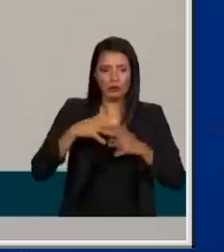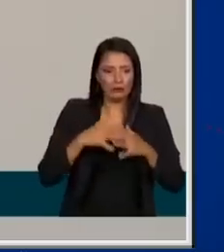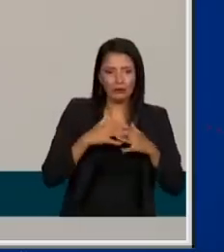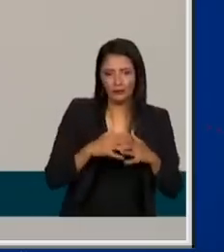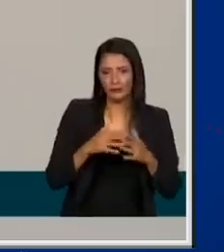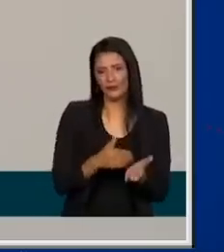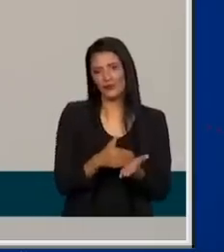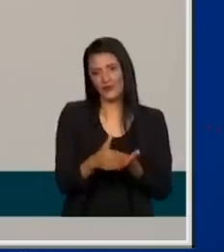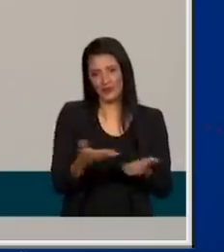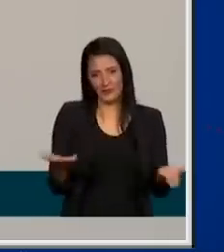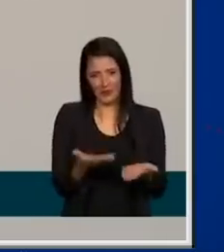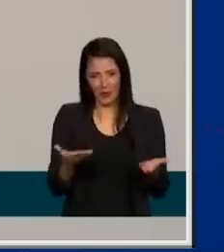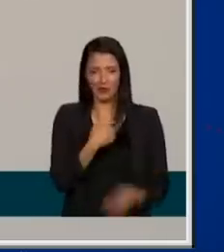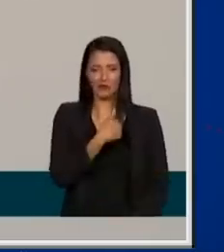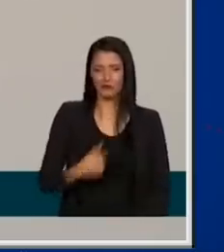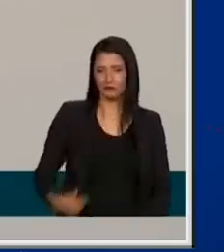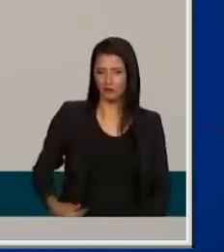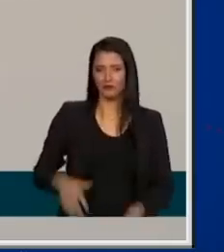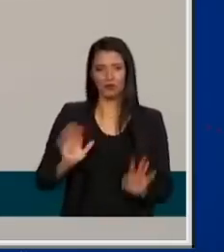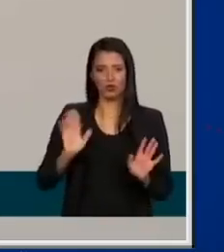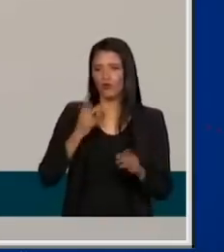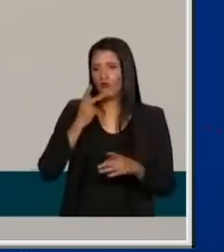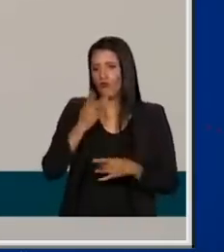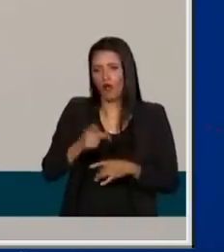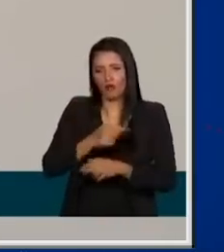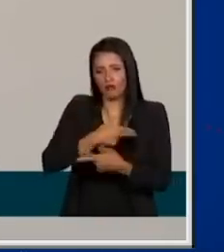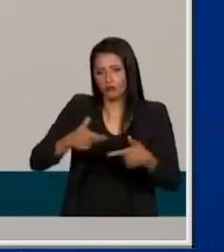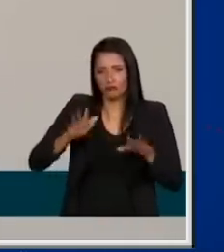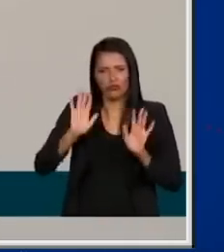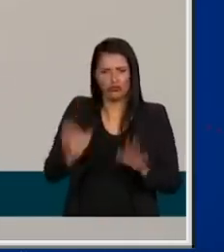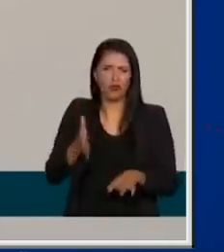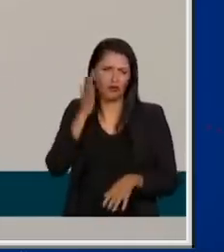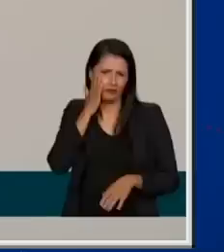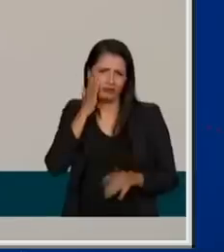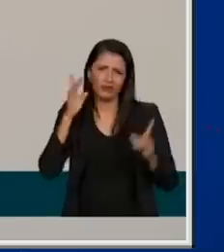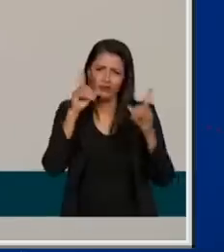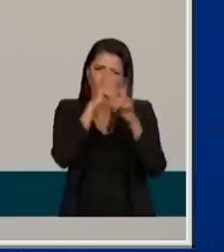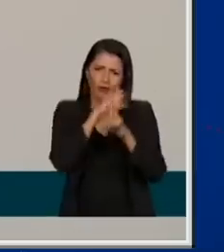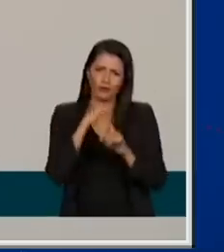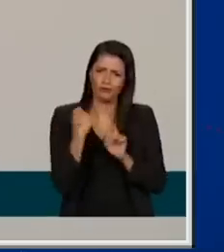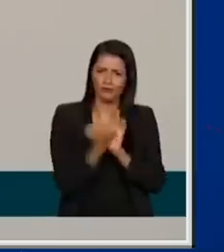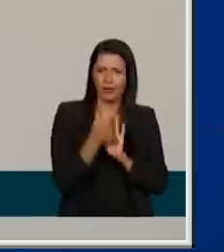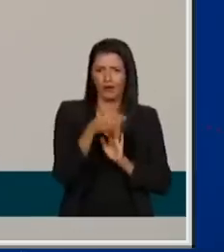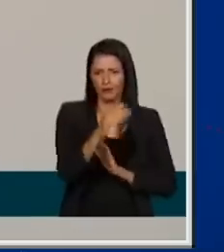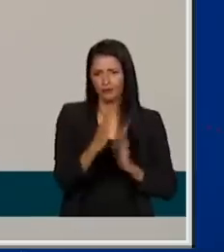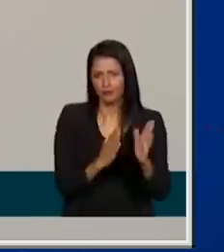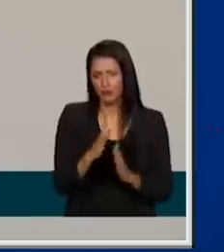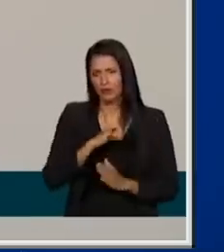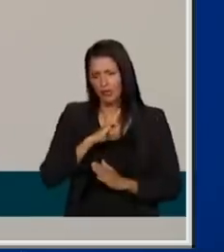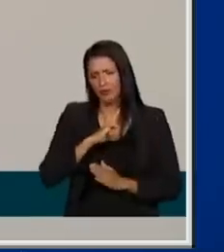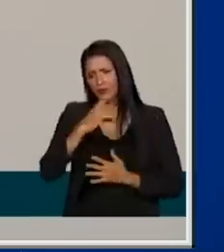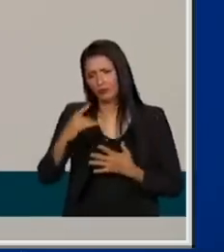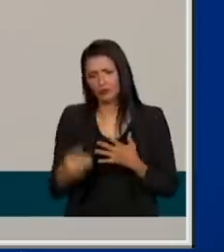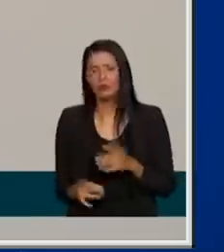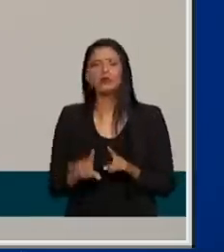todos esses direitos são constantemente ameaçados nas ruas do Brasil todos